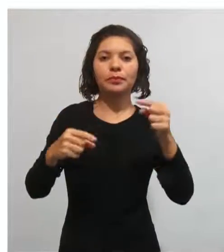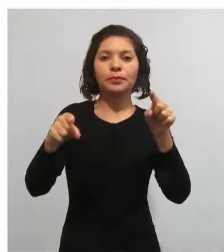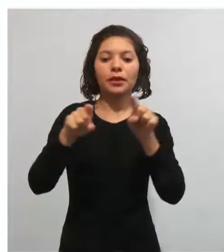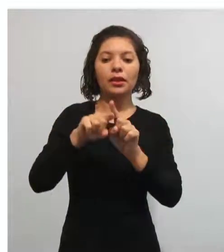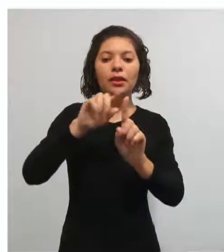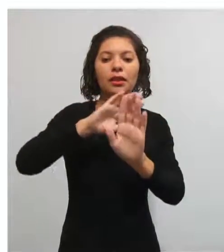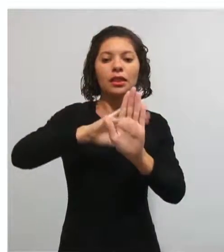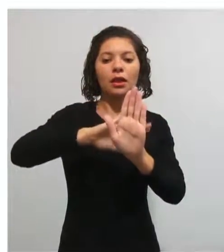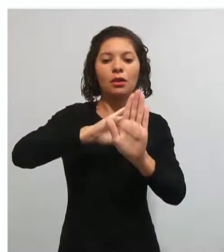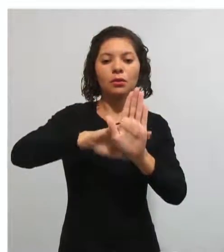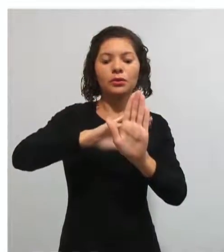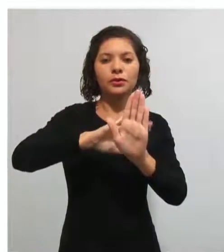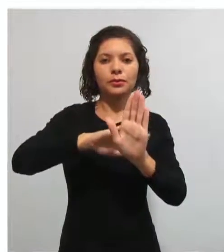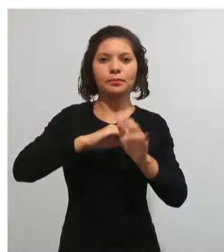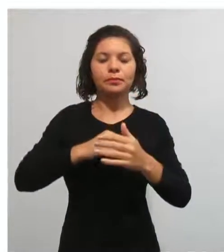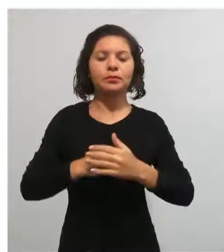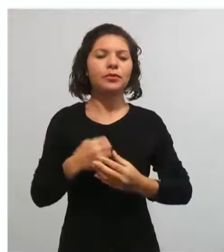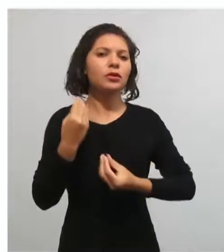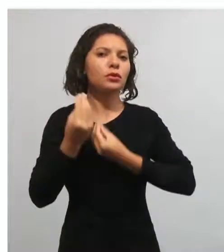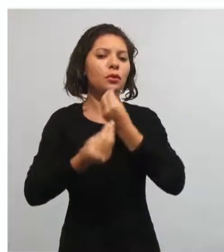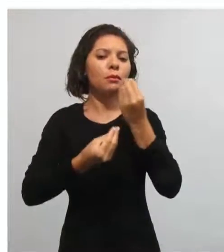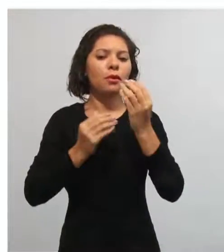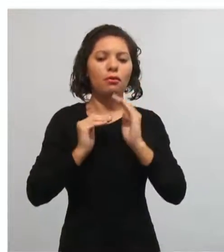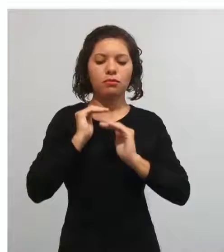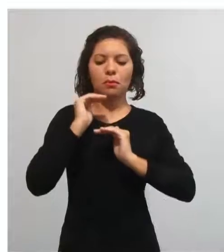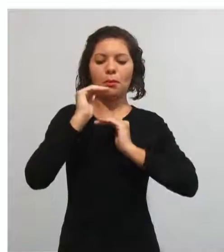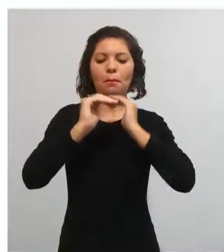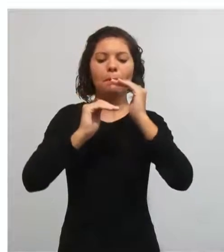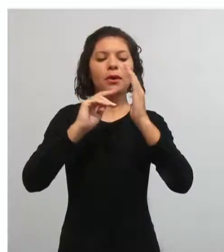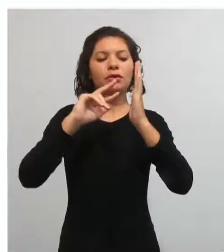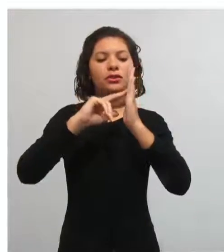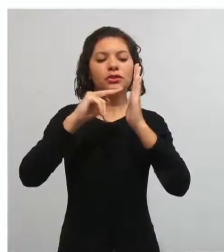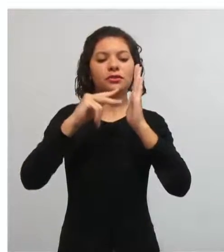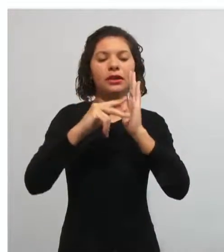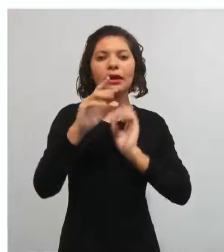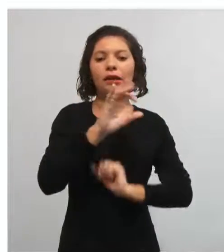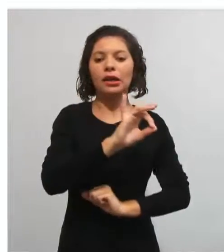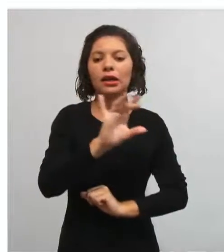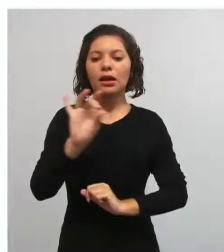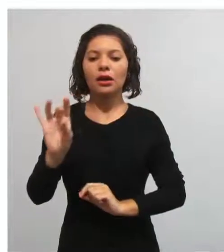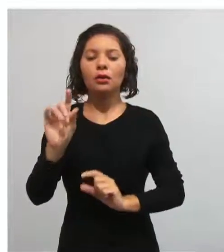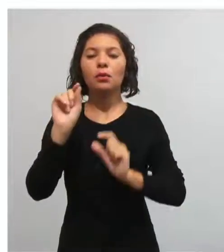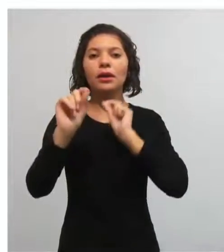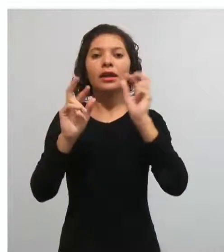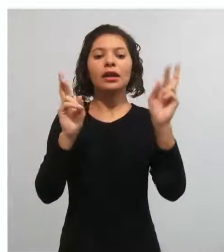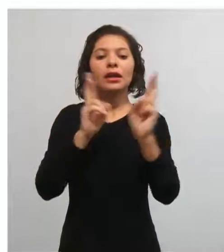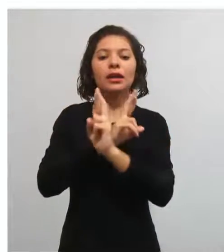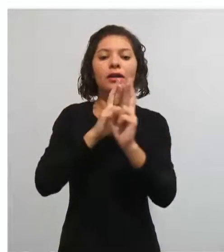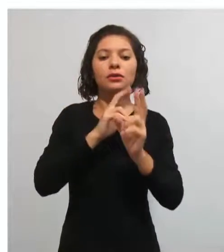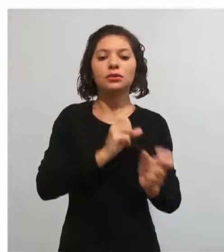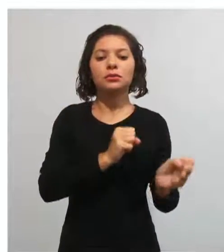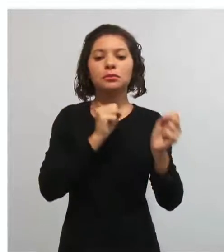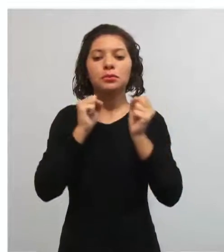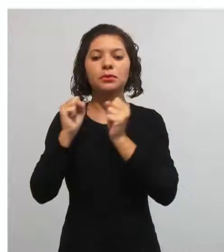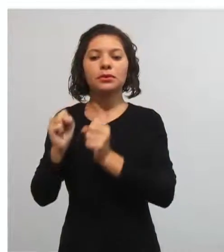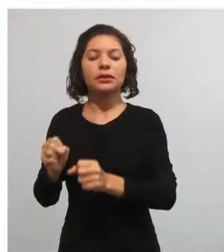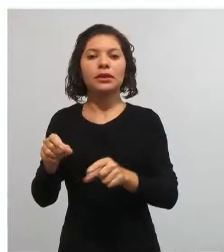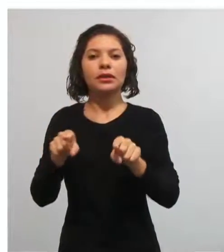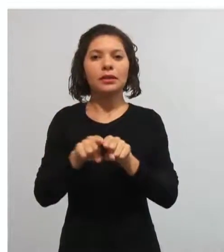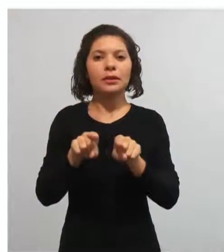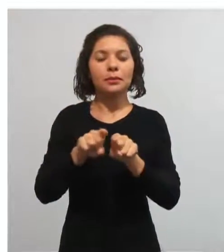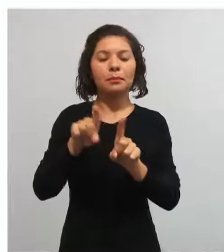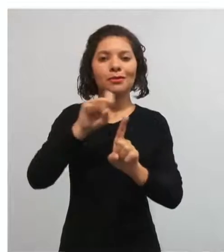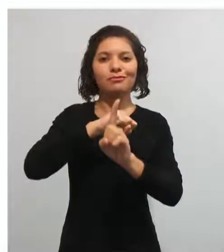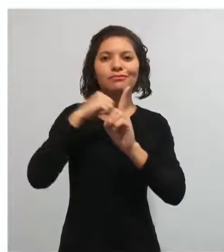do nada, são construídos em relações sócio-históricas por relações de poder e jogos